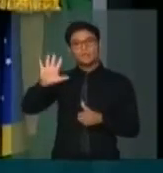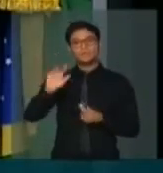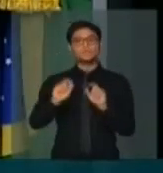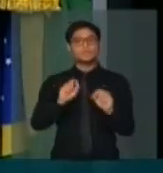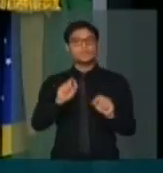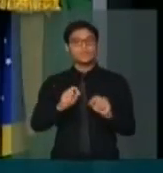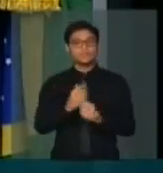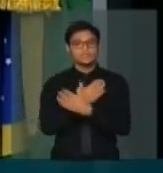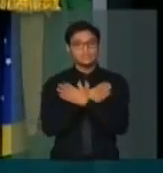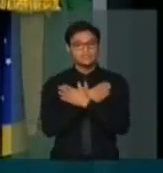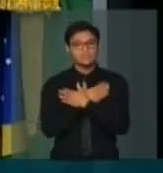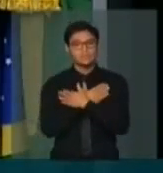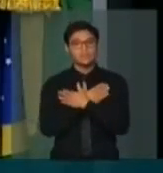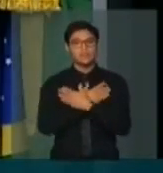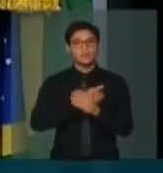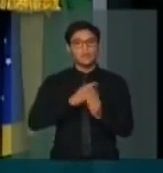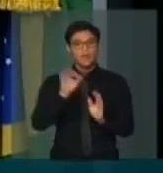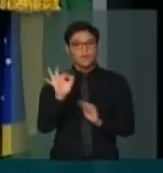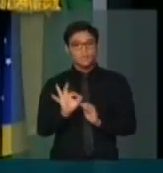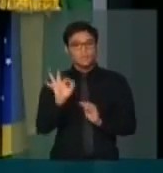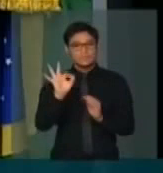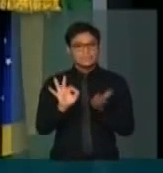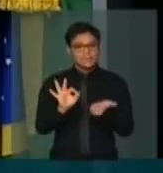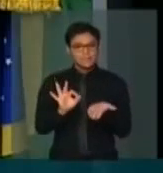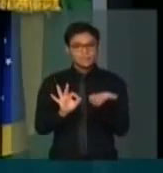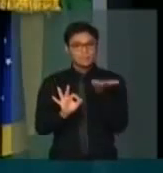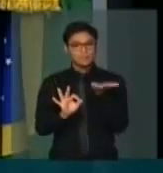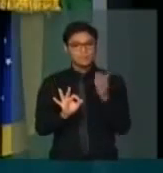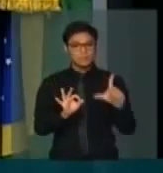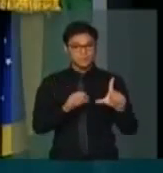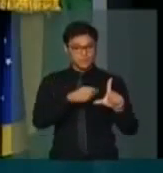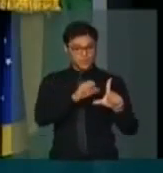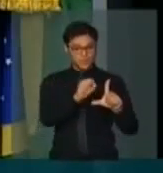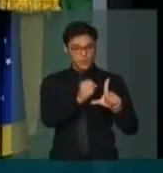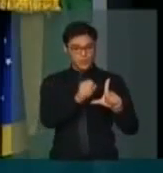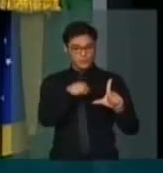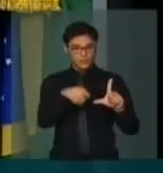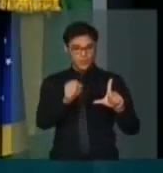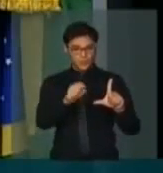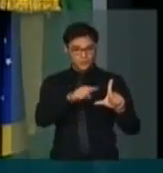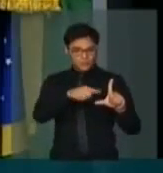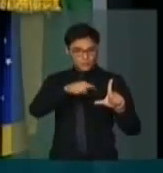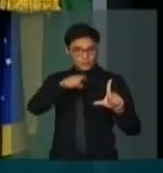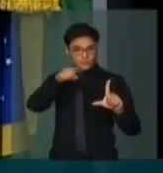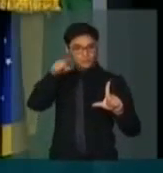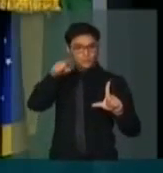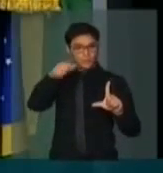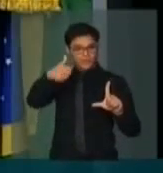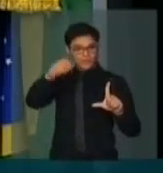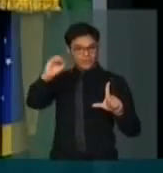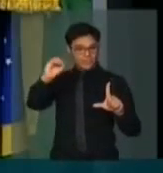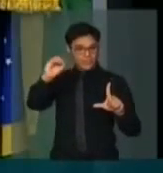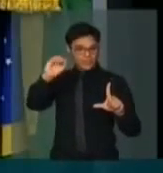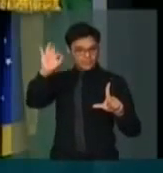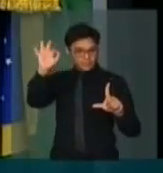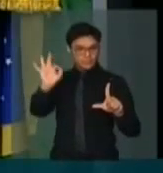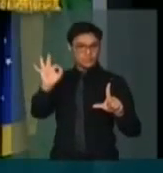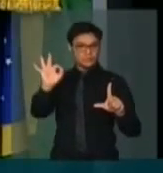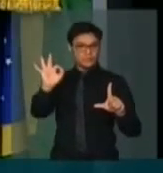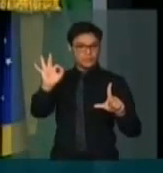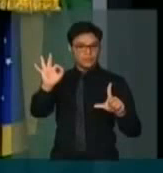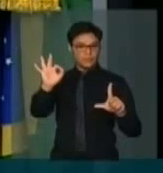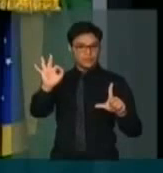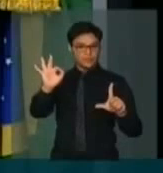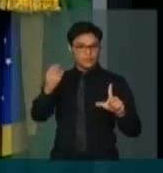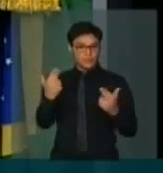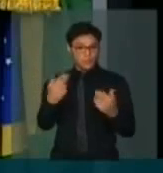Nordeste. A taxa de desemprego subiu de 8,8% para 10% em relação ao